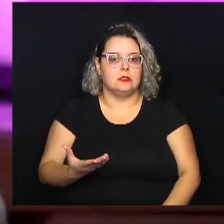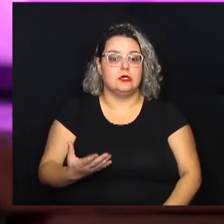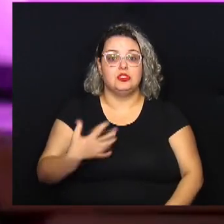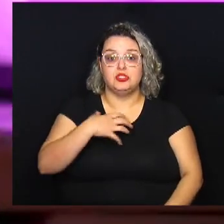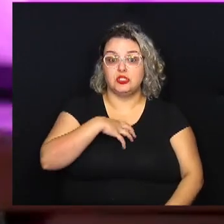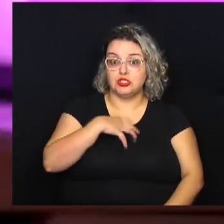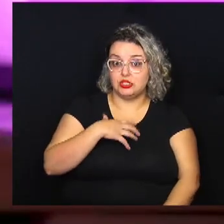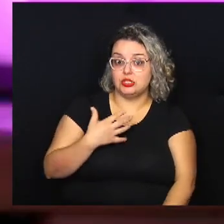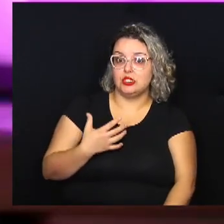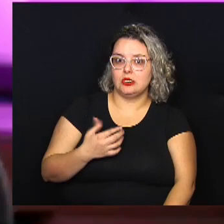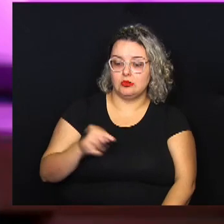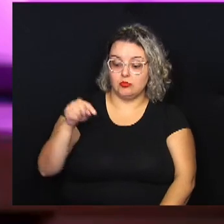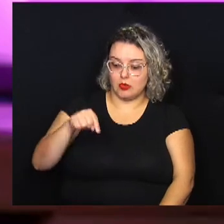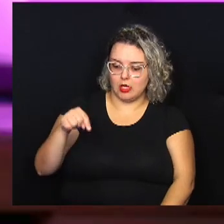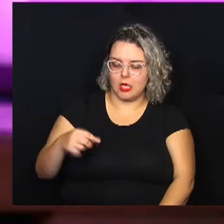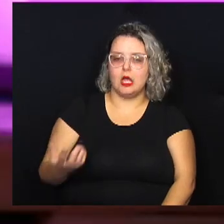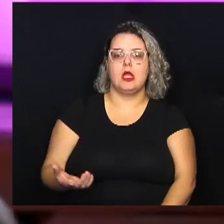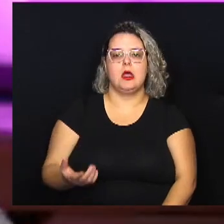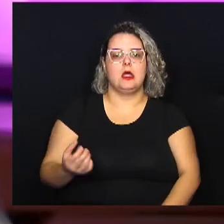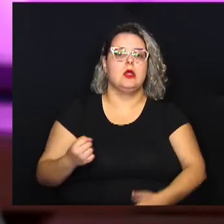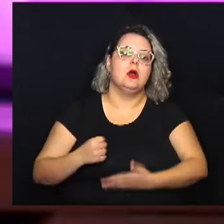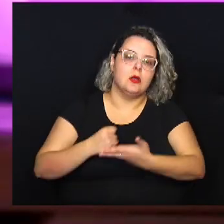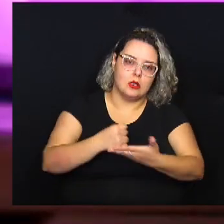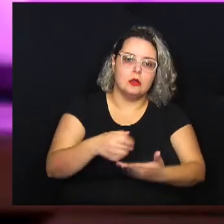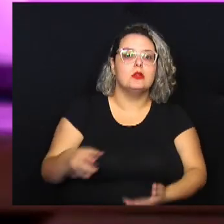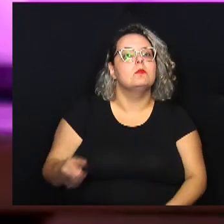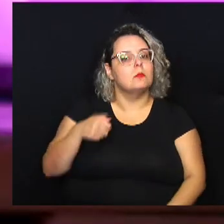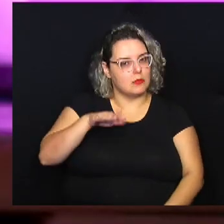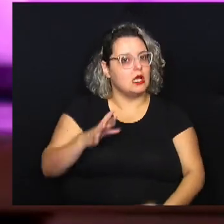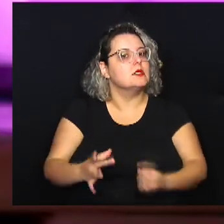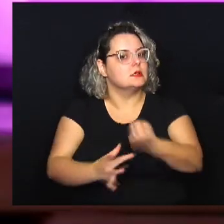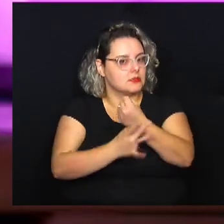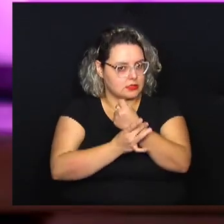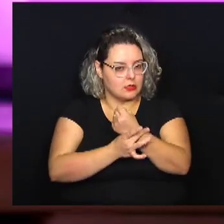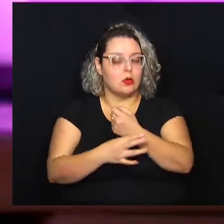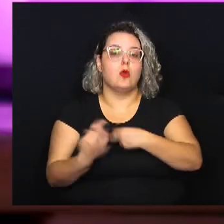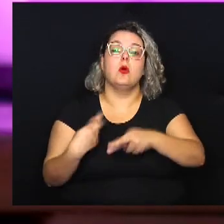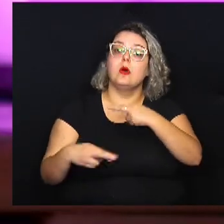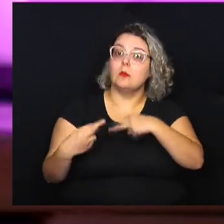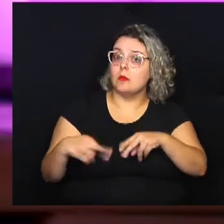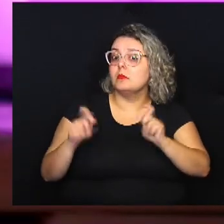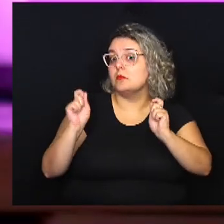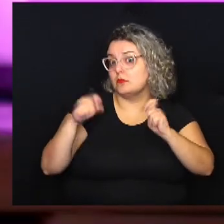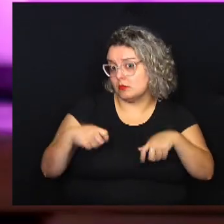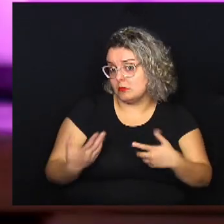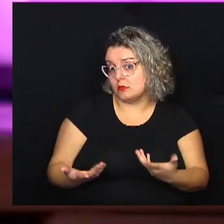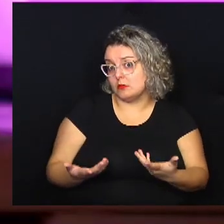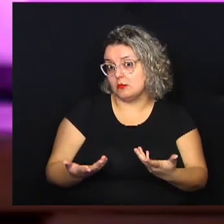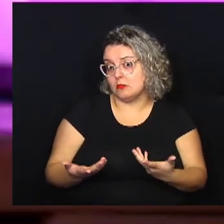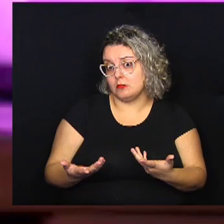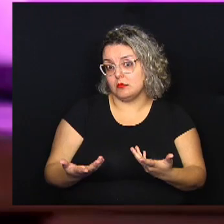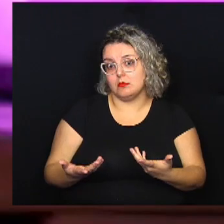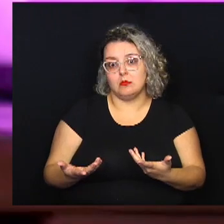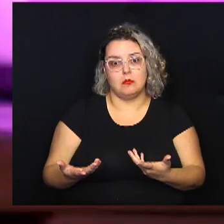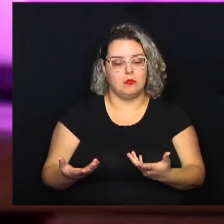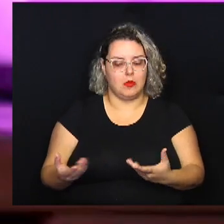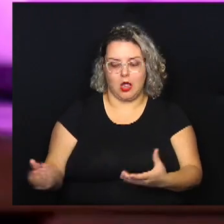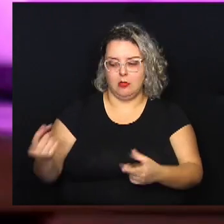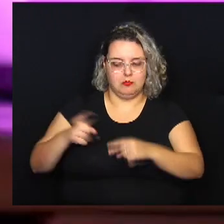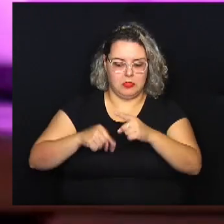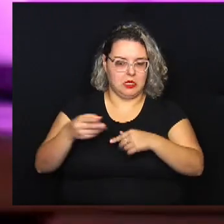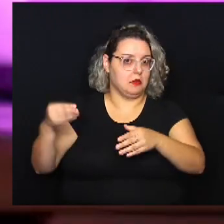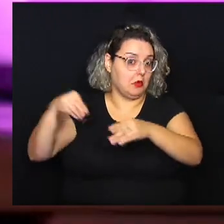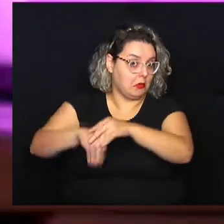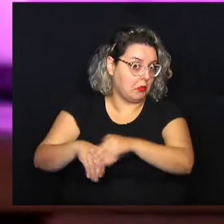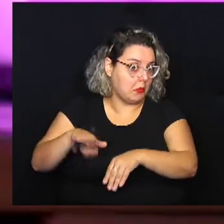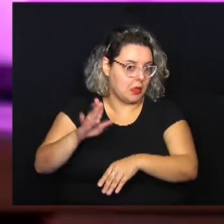de tornar aquele transporte da mala mais seguro, tanto em relação a uma possível colocação de algum material, como a